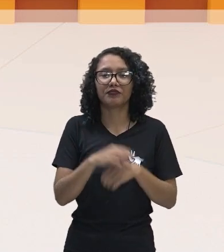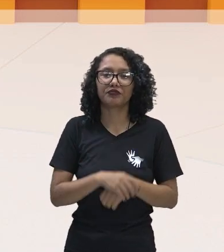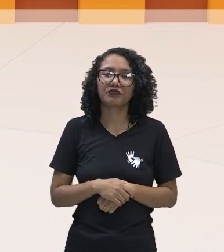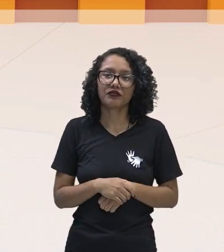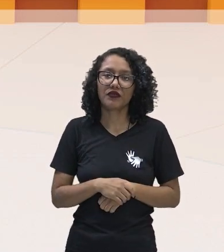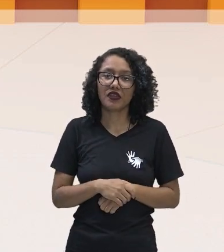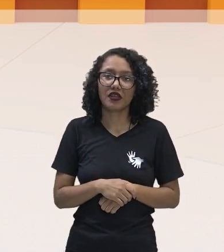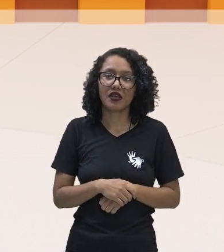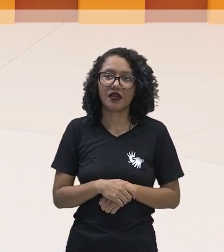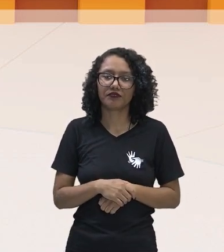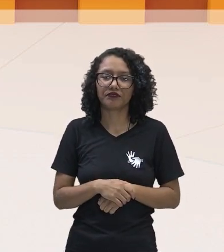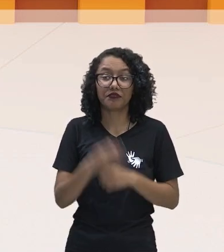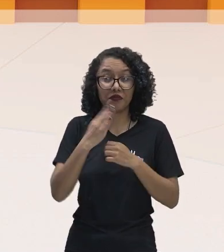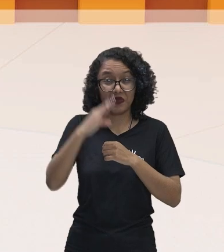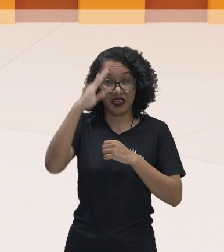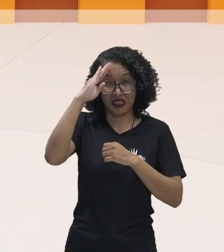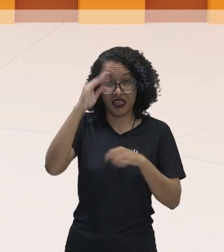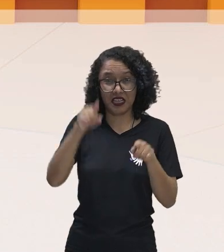e alimentou esse